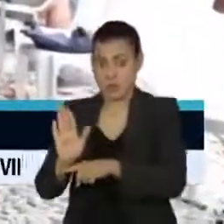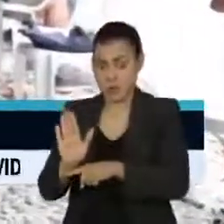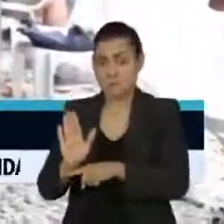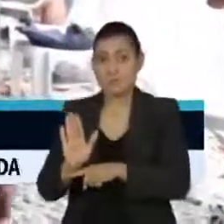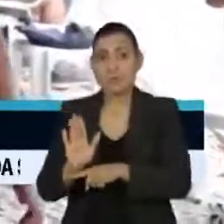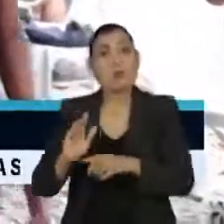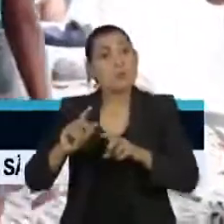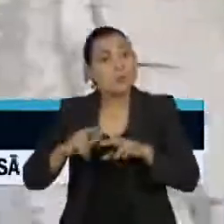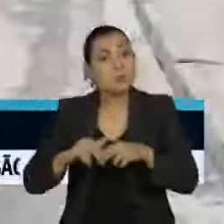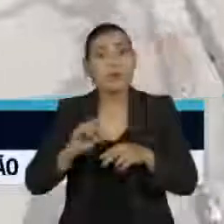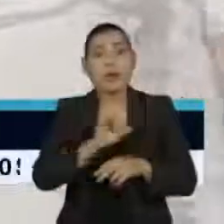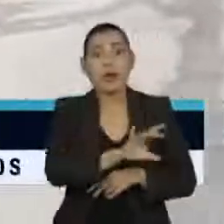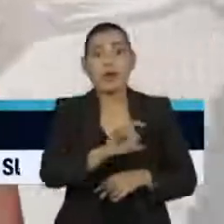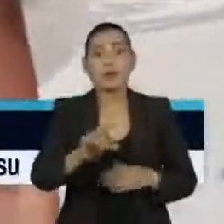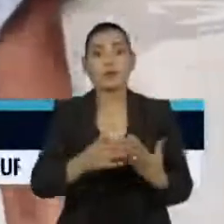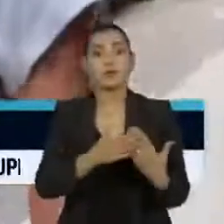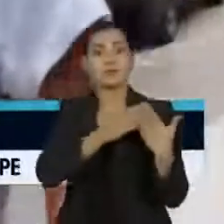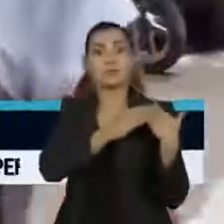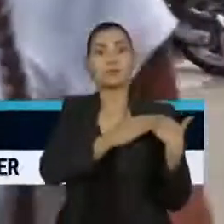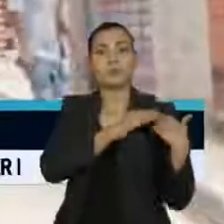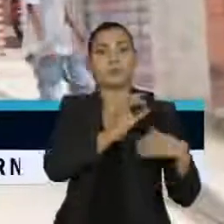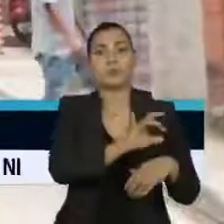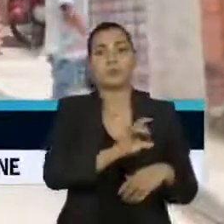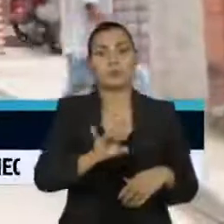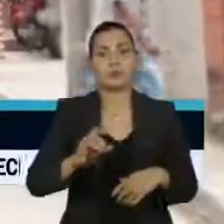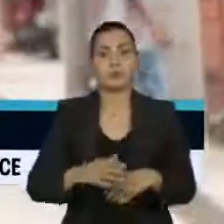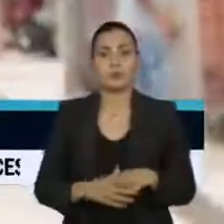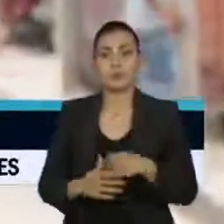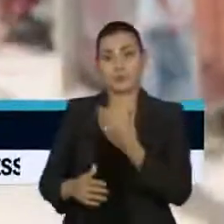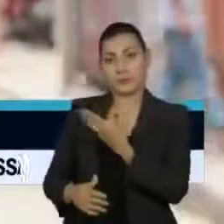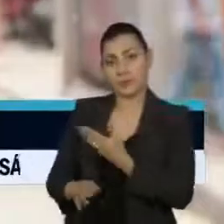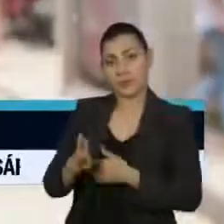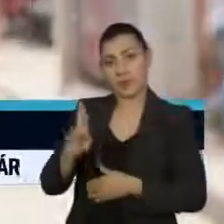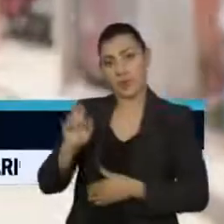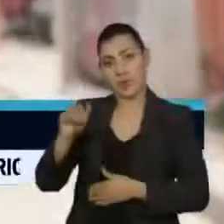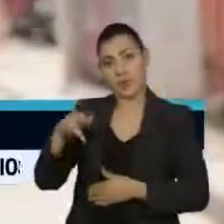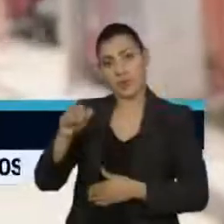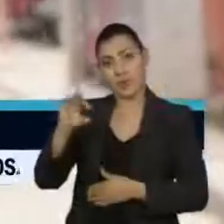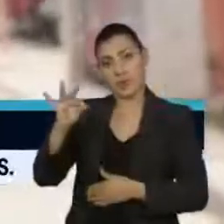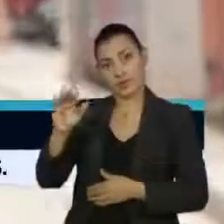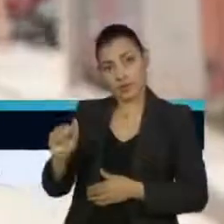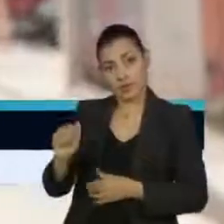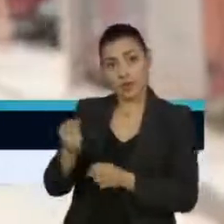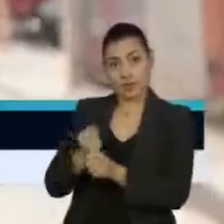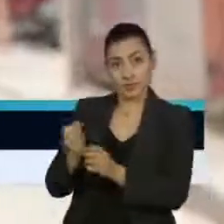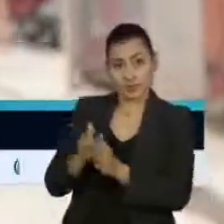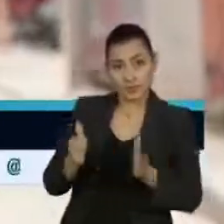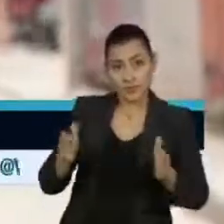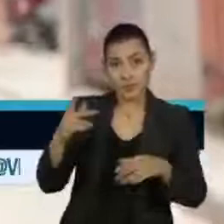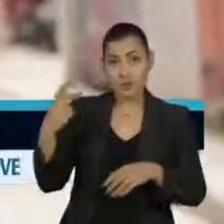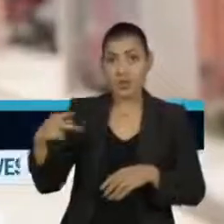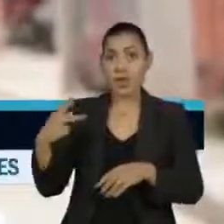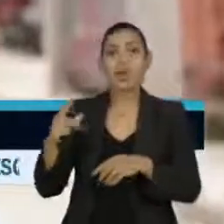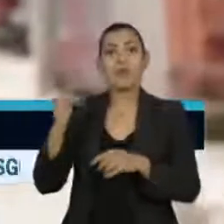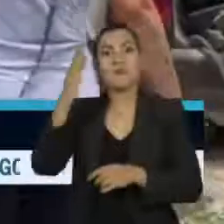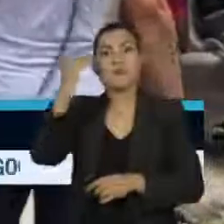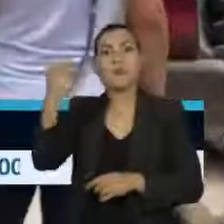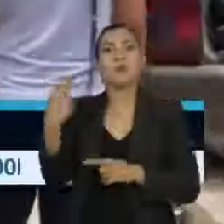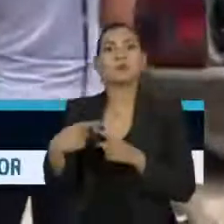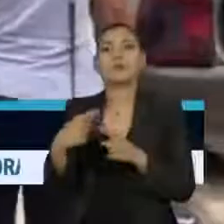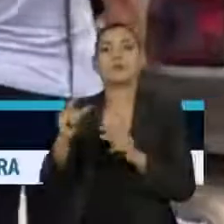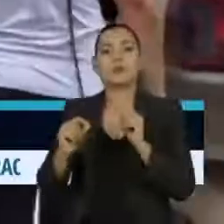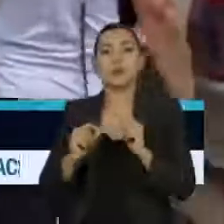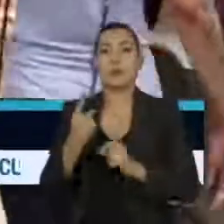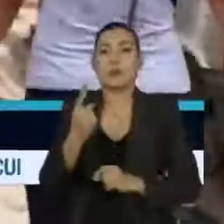de frente, cada um coordena uma ação. Essa é Renata Alves. Neste ano, a produtora ficou conhecida